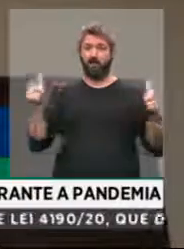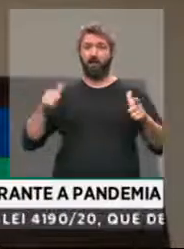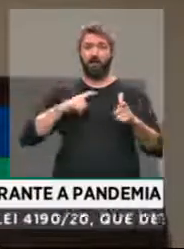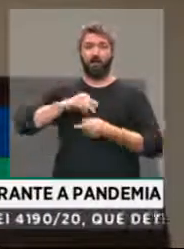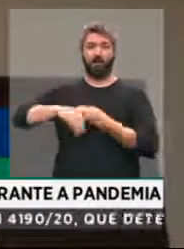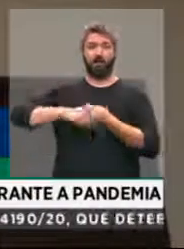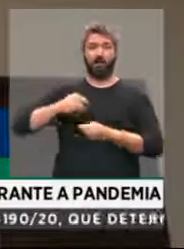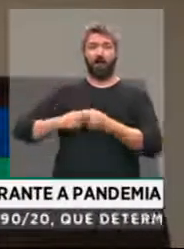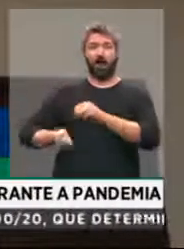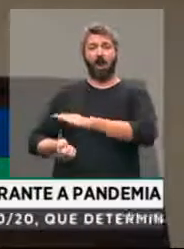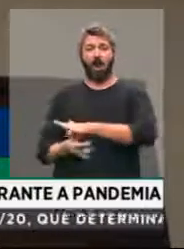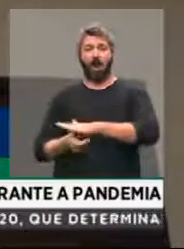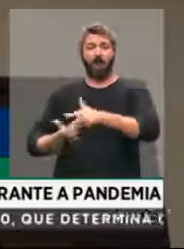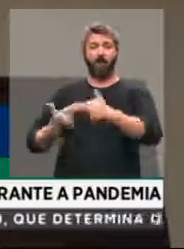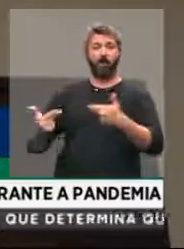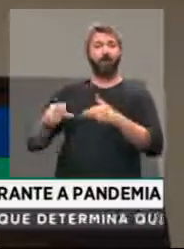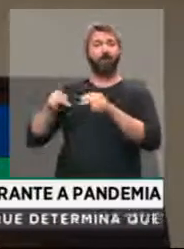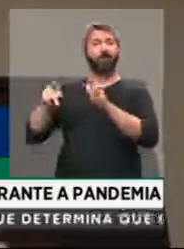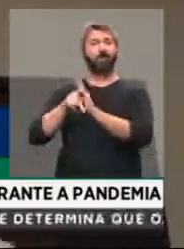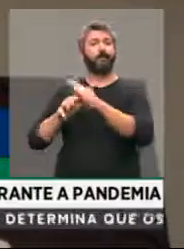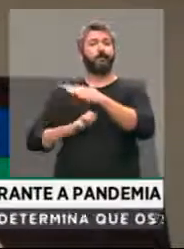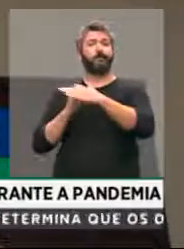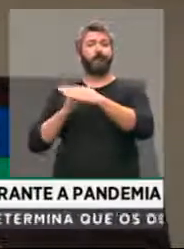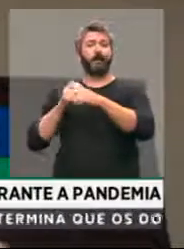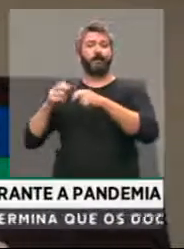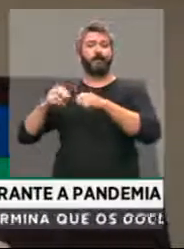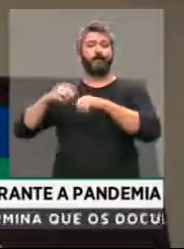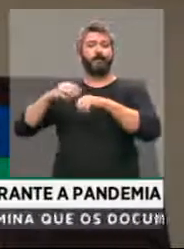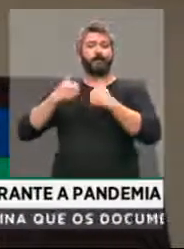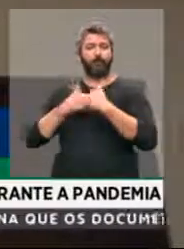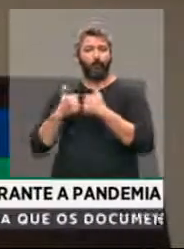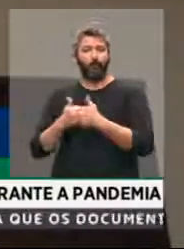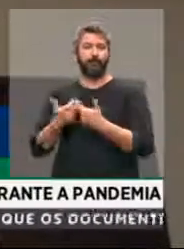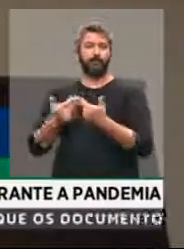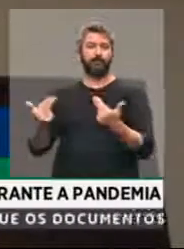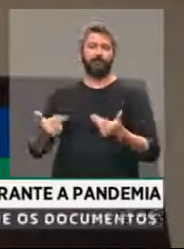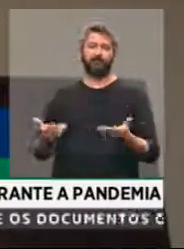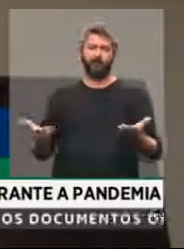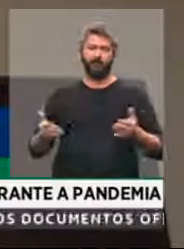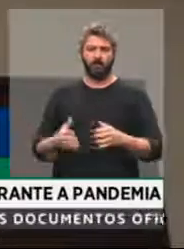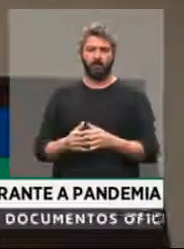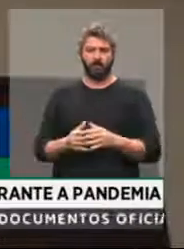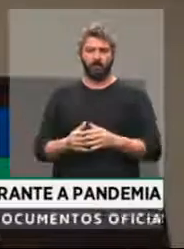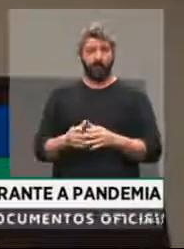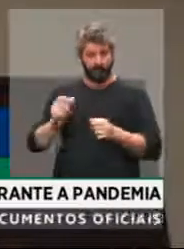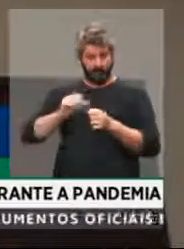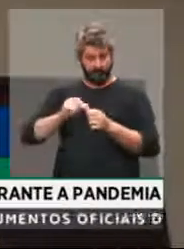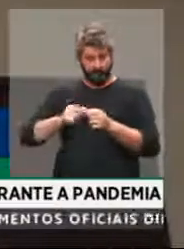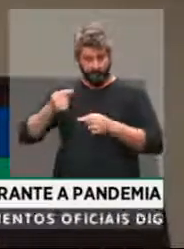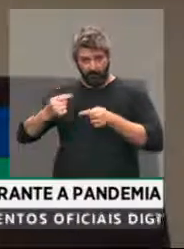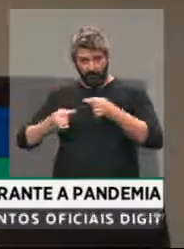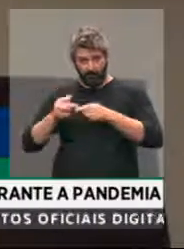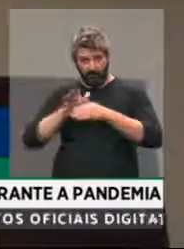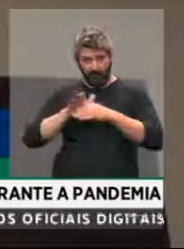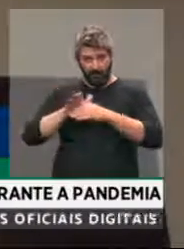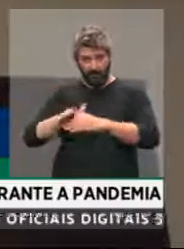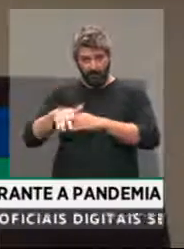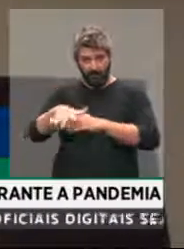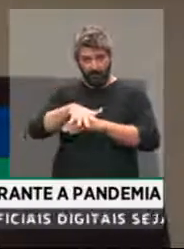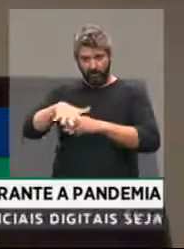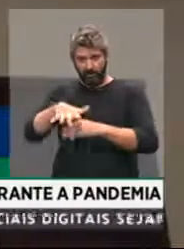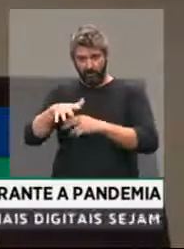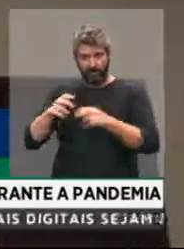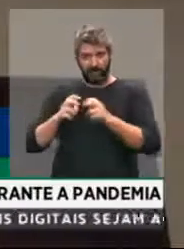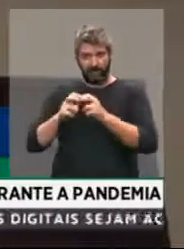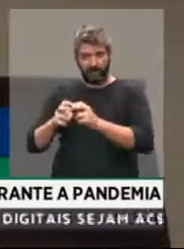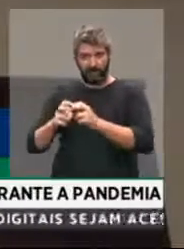envolvimento com esquemas de corrupção dos donos de empresas de ônibus. Então, se nós vamos fazer uma política de ajuda, pensando